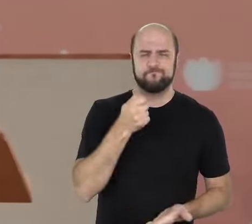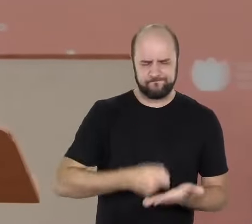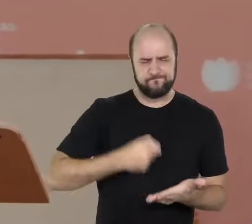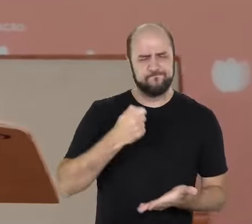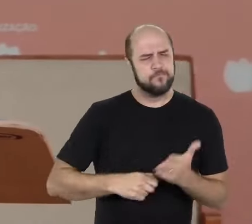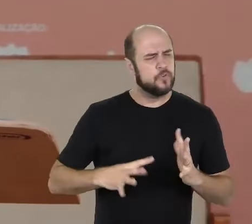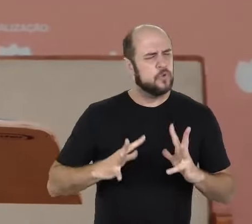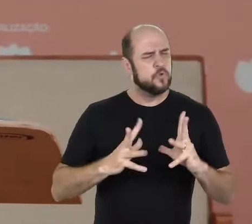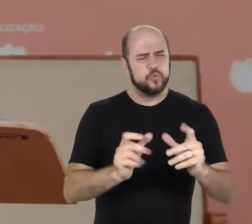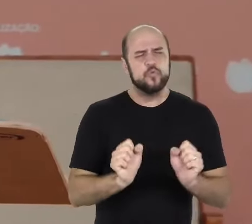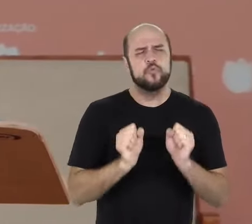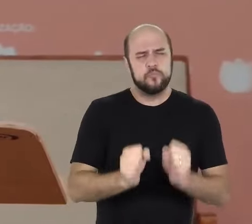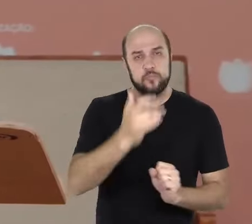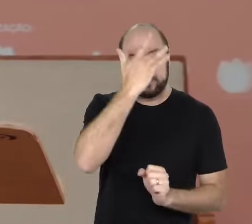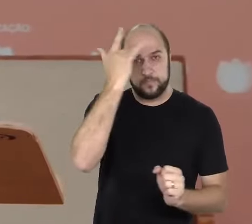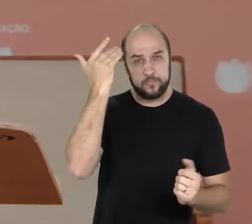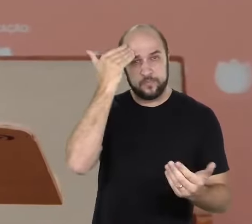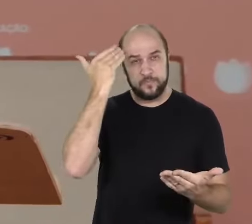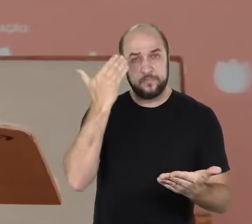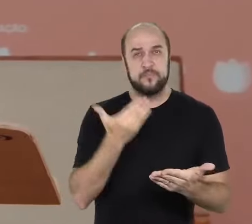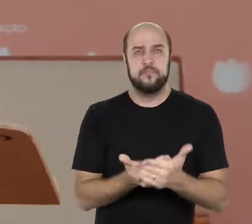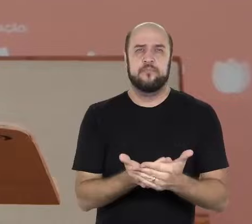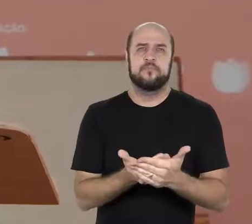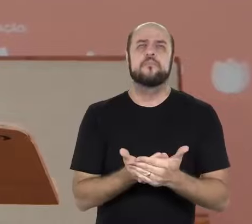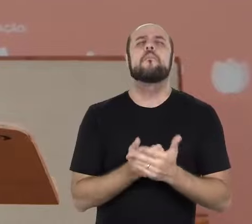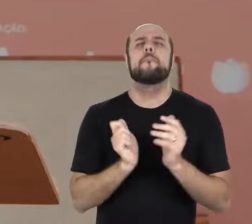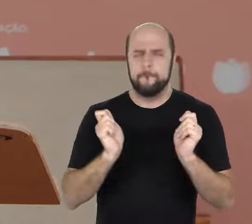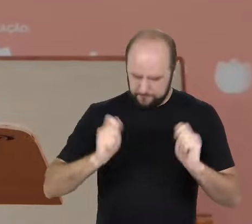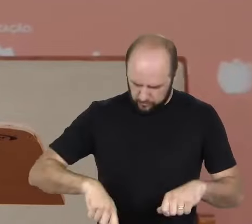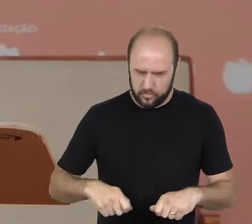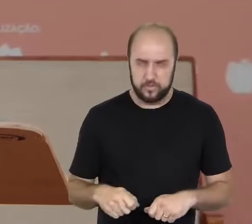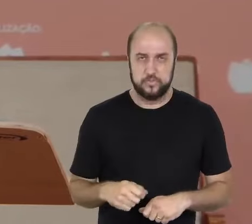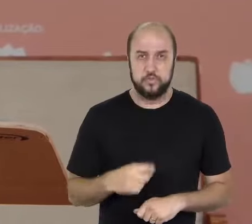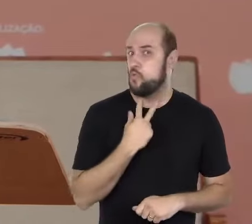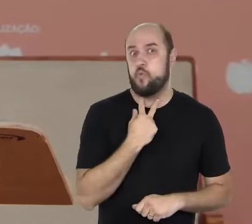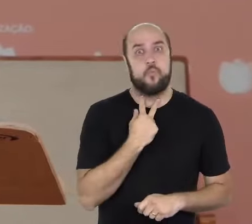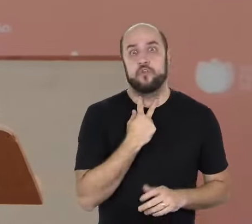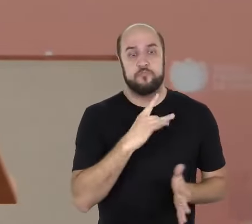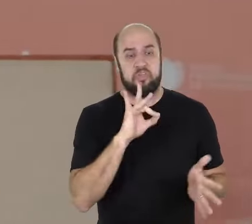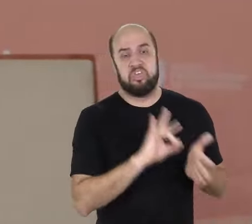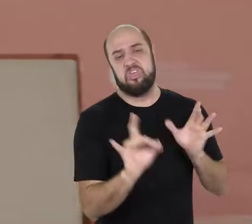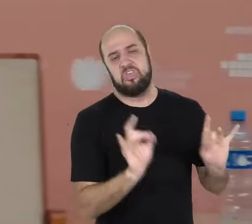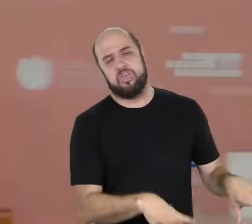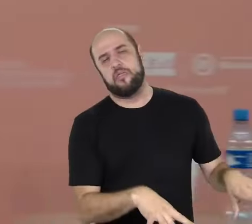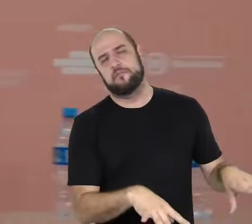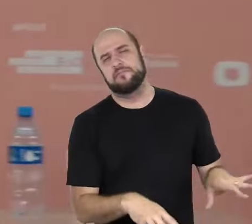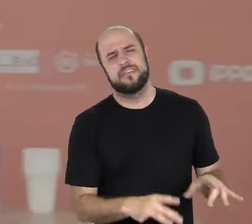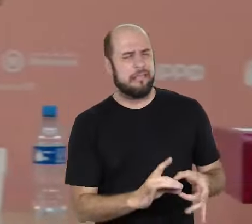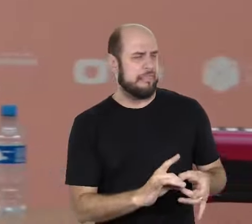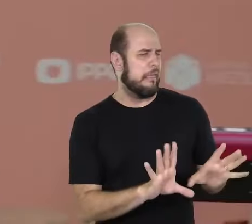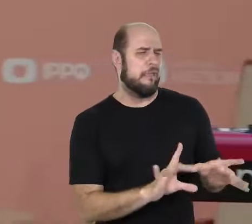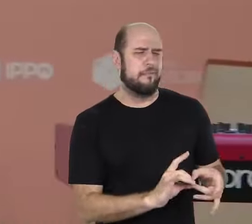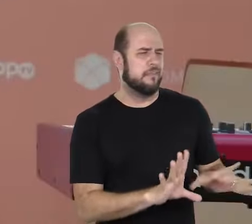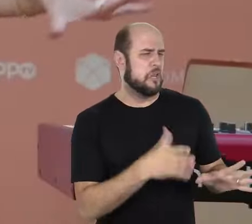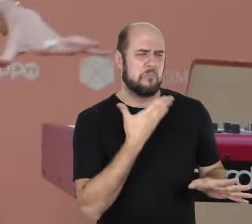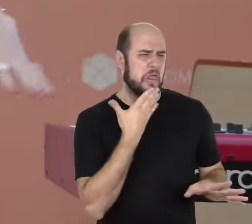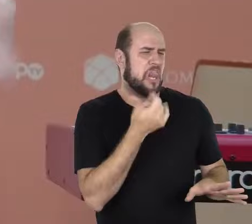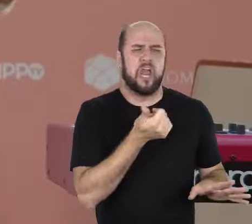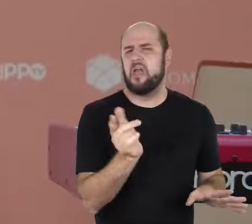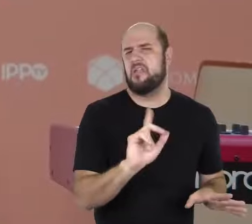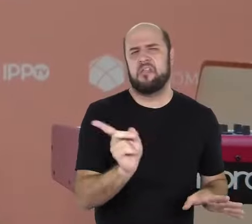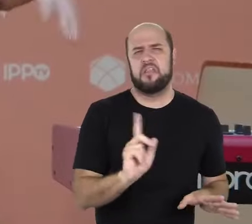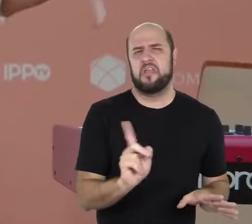tudo é possível para aquele que crê. A gente pode, a gente só não pode desistir, entregar. Ai, deixa, não vai melhorar